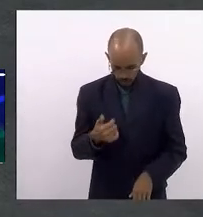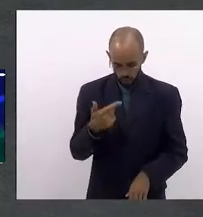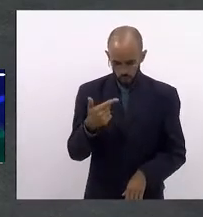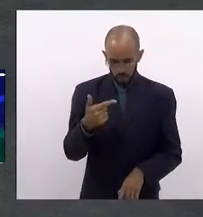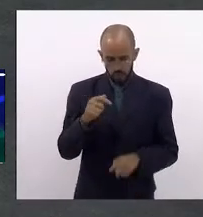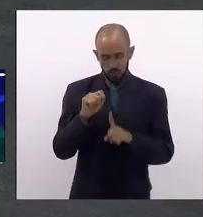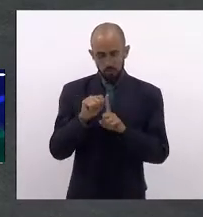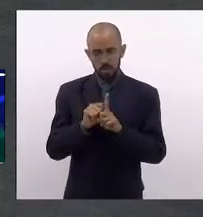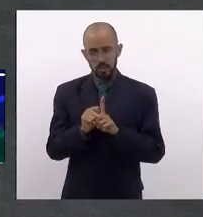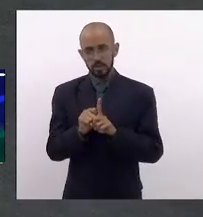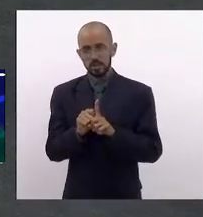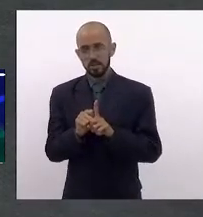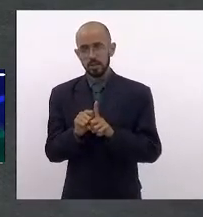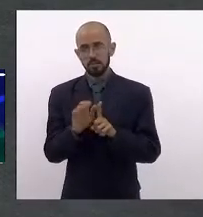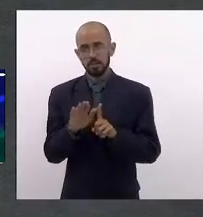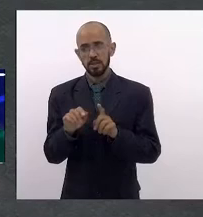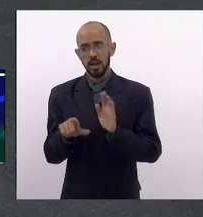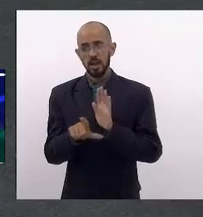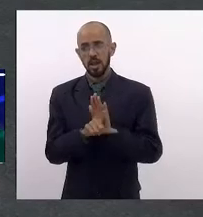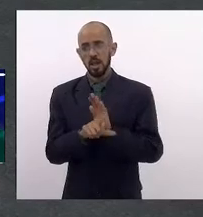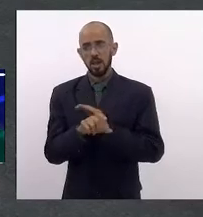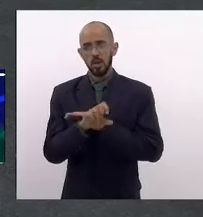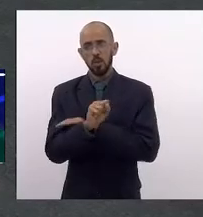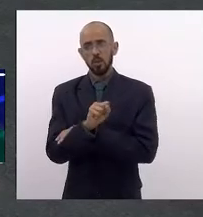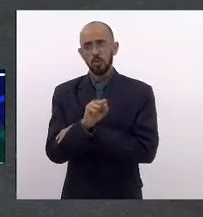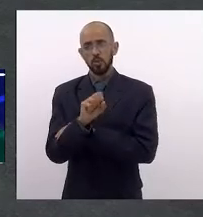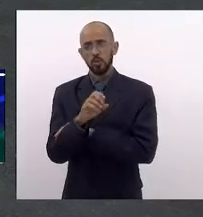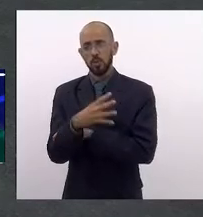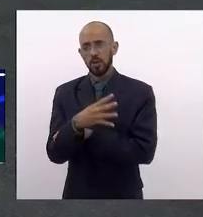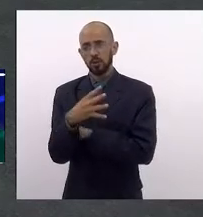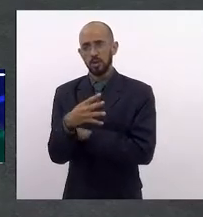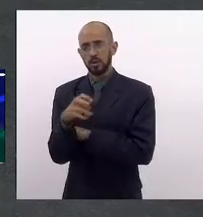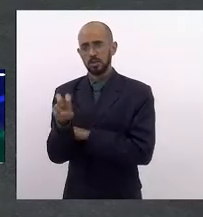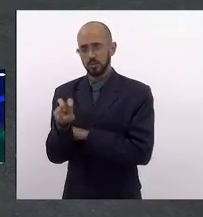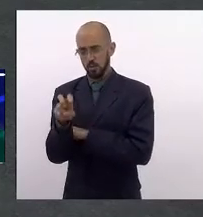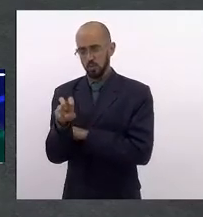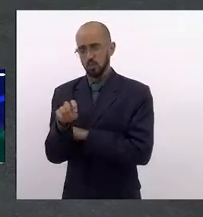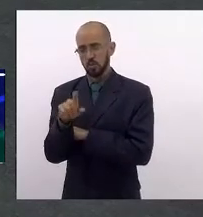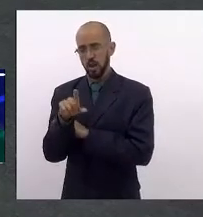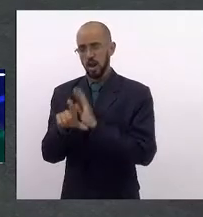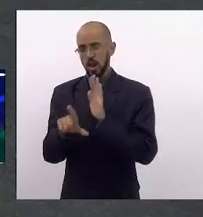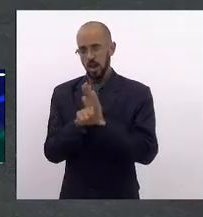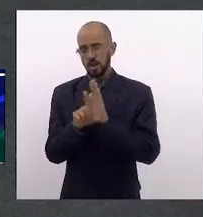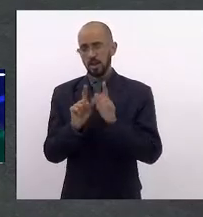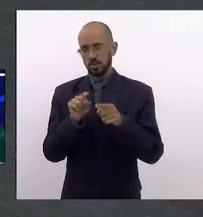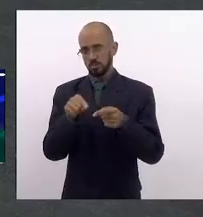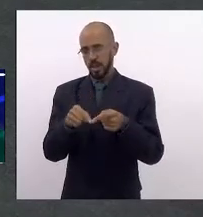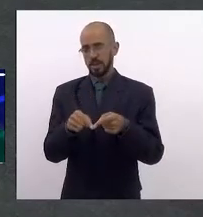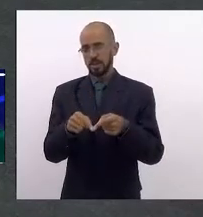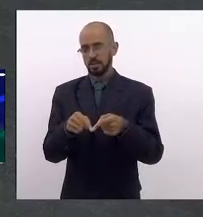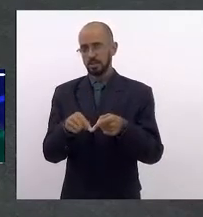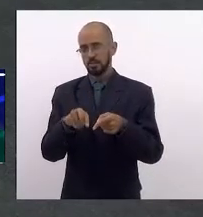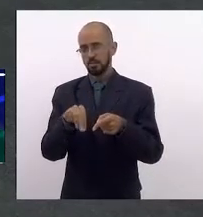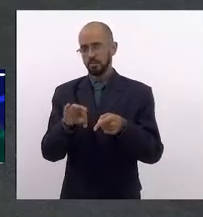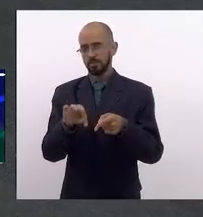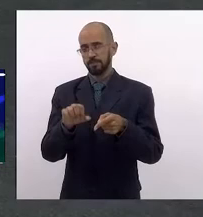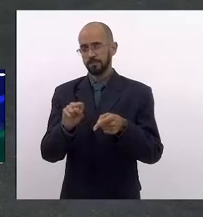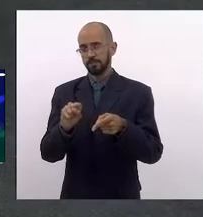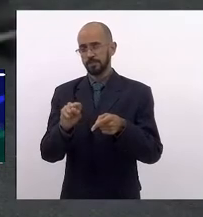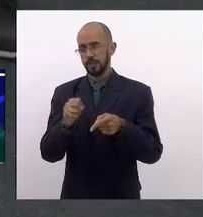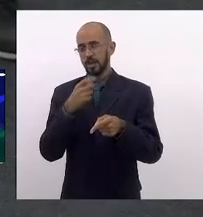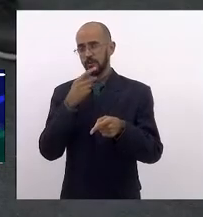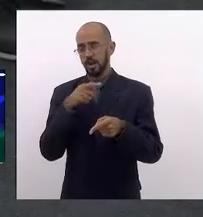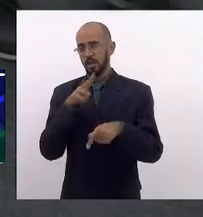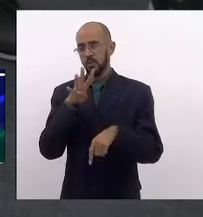doze meses a lei 8445 que a lei das metas ela define que o para já